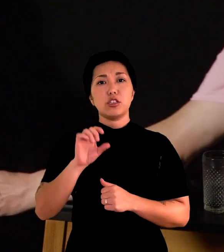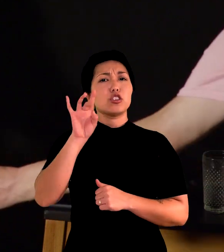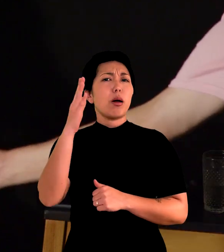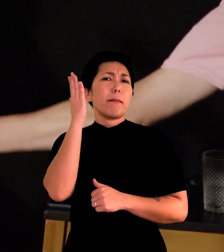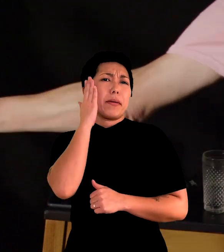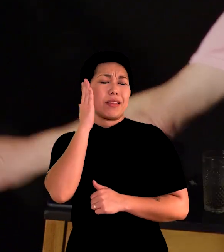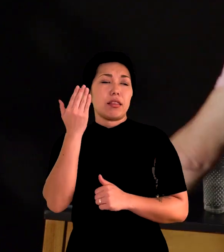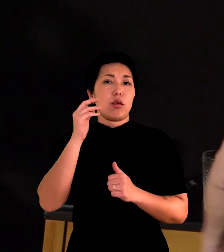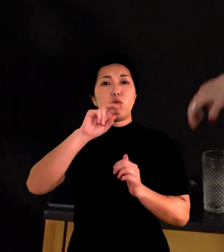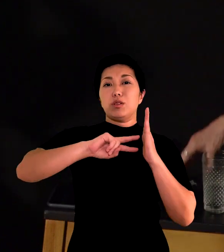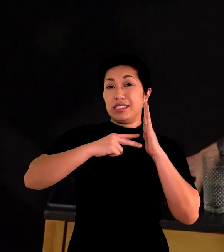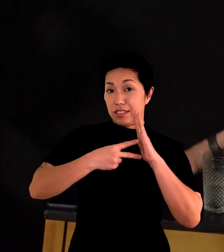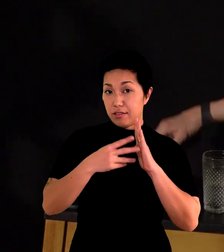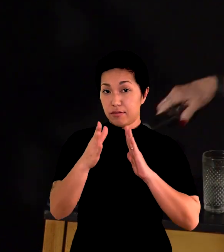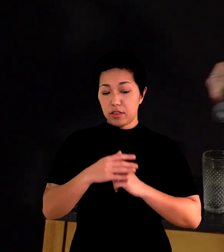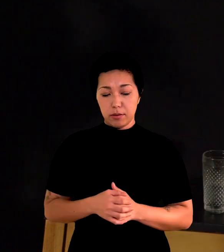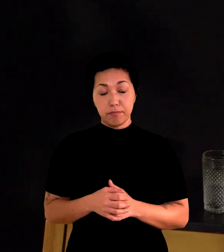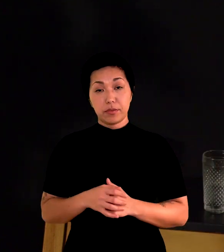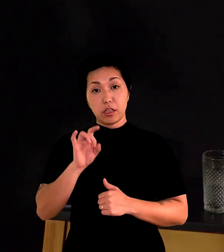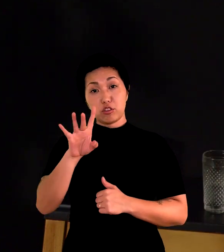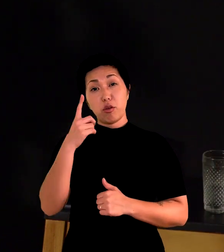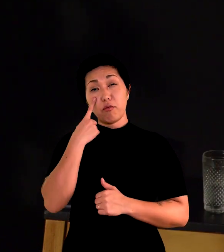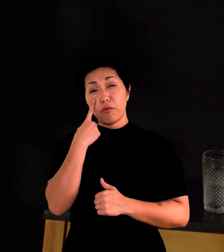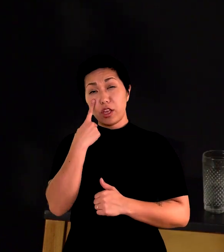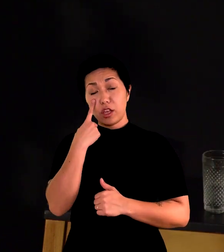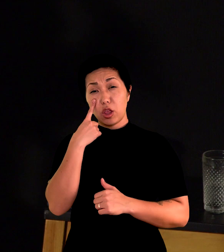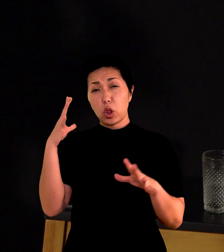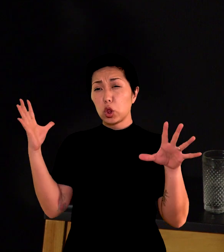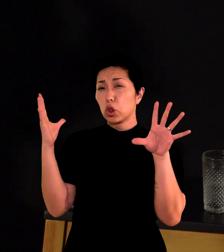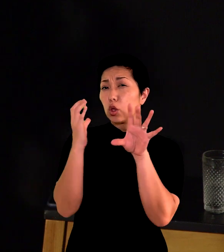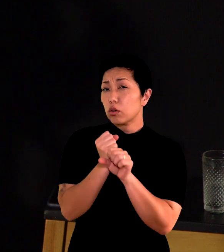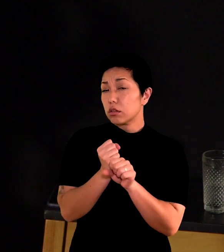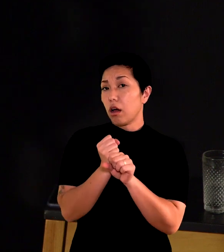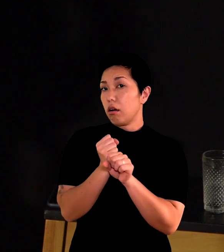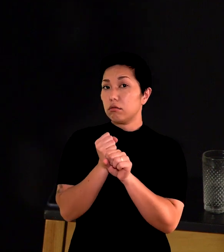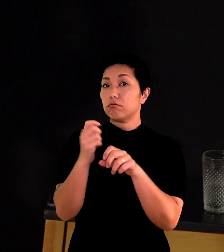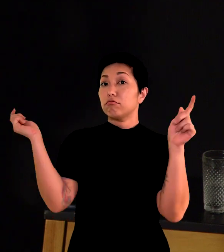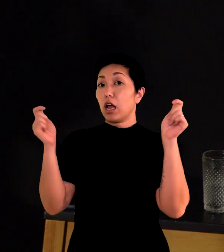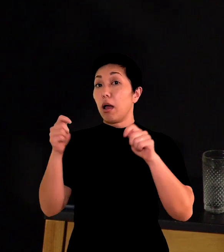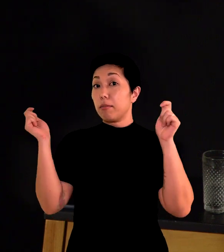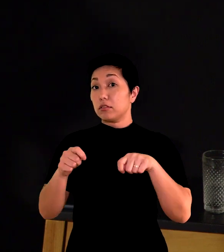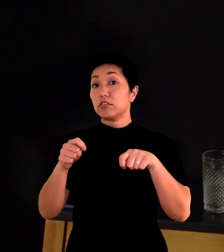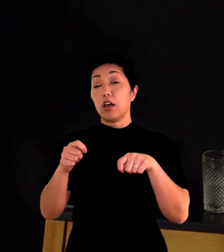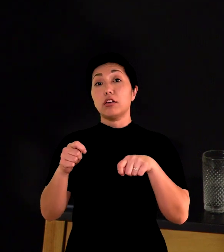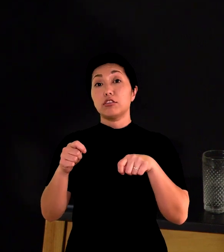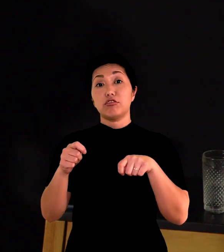uma ideia do que isso significa, é só olhar o total